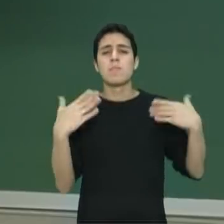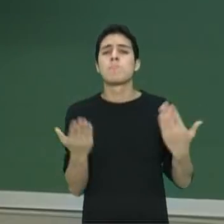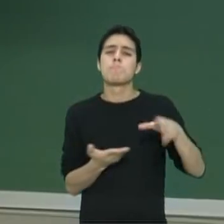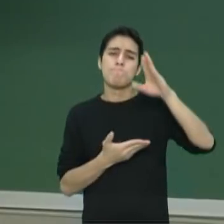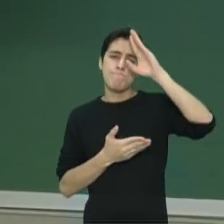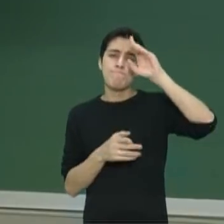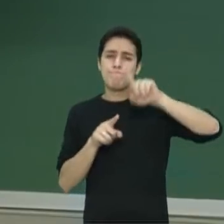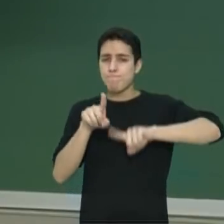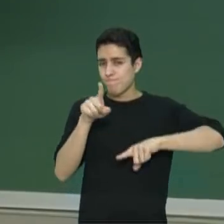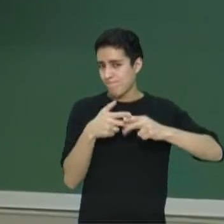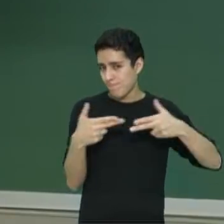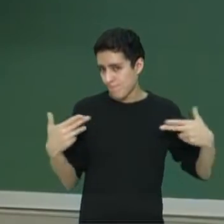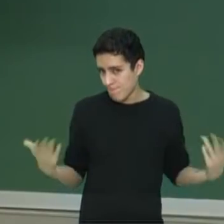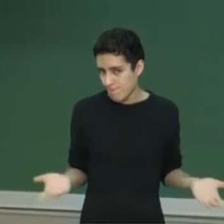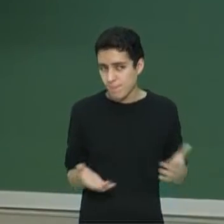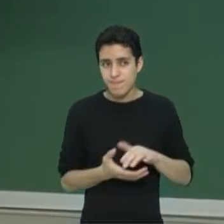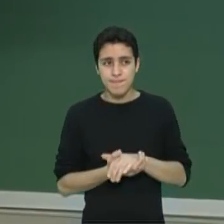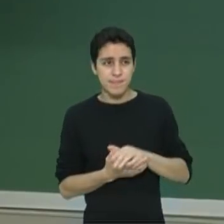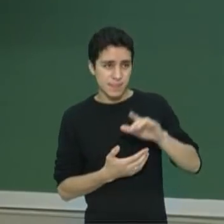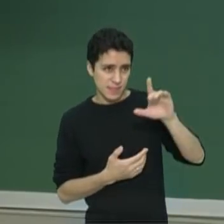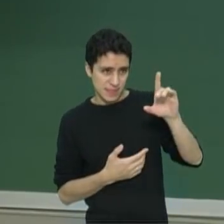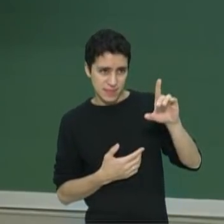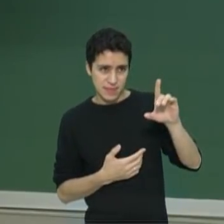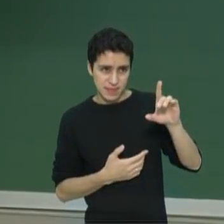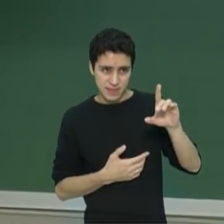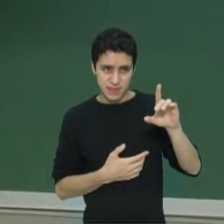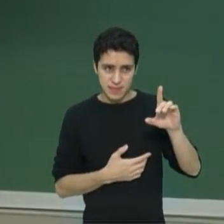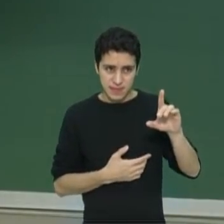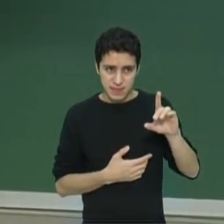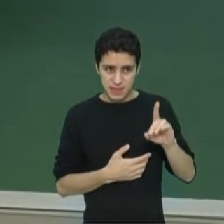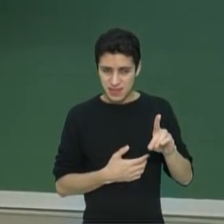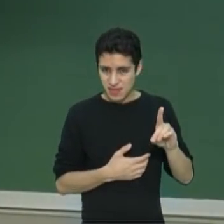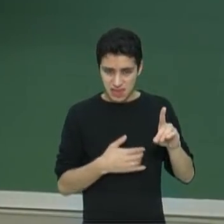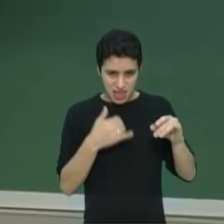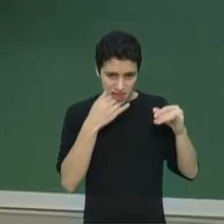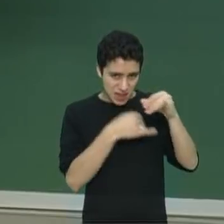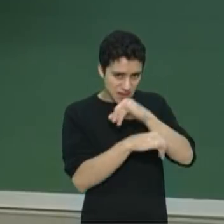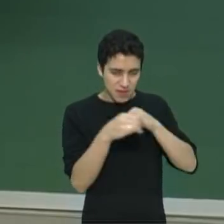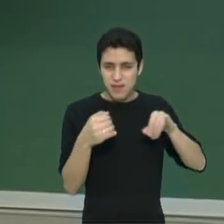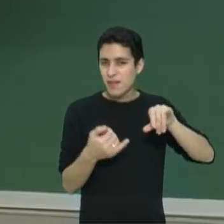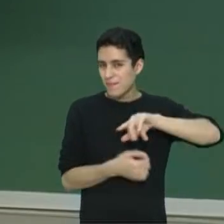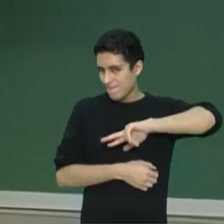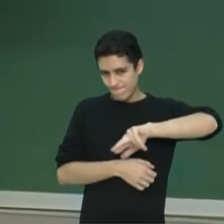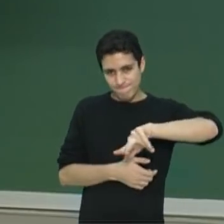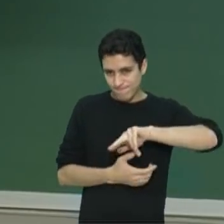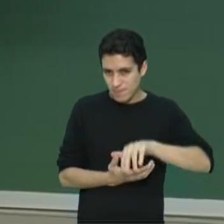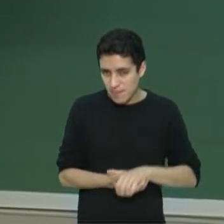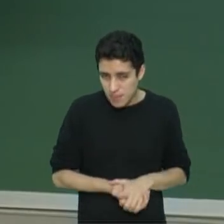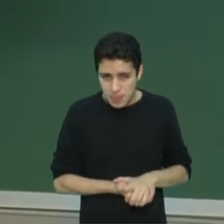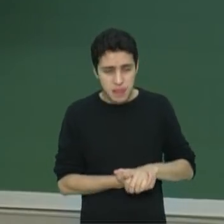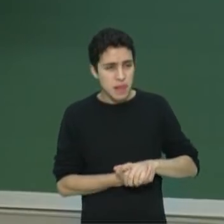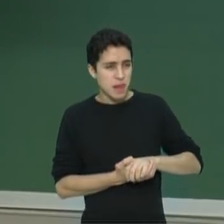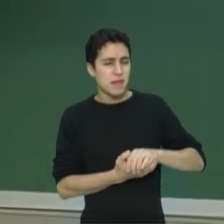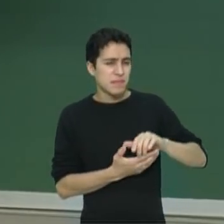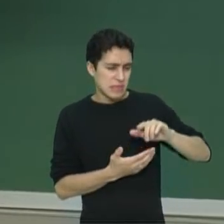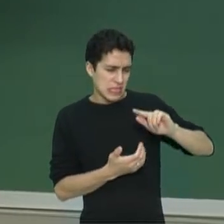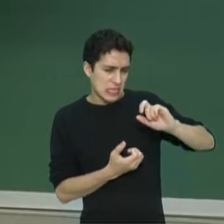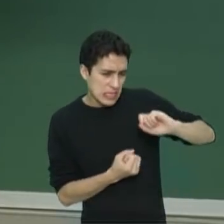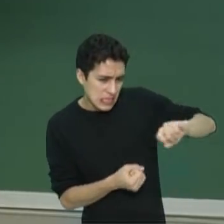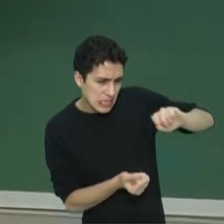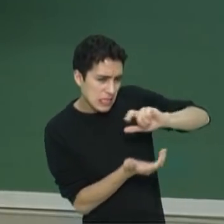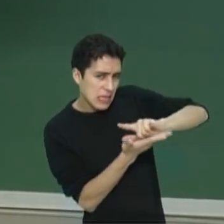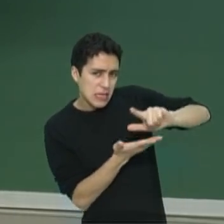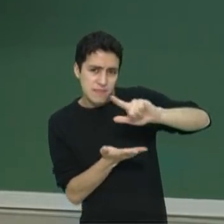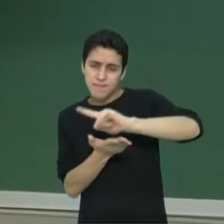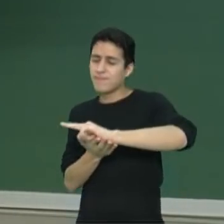Vamos começar pela letra D. Eram produtos eletrônicos na primeira Revolução? Não, não tem cabimento, né? Produtos de limpeza?